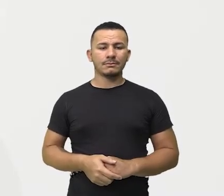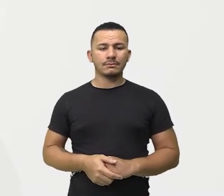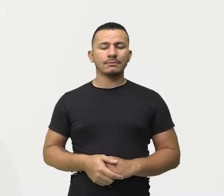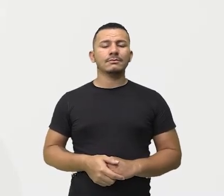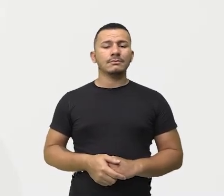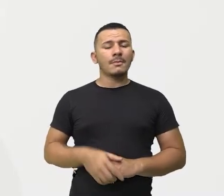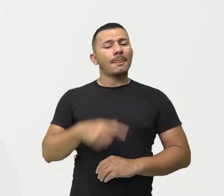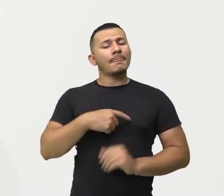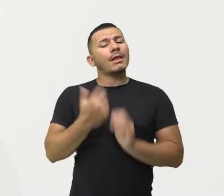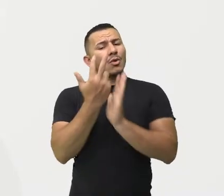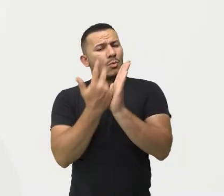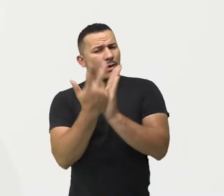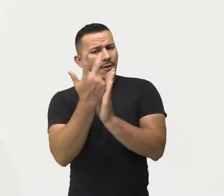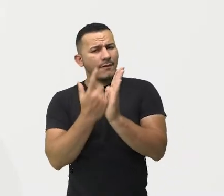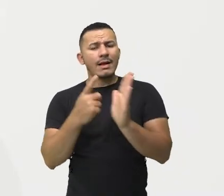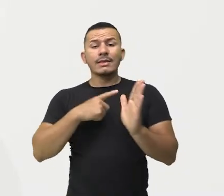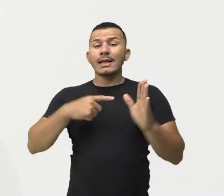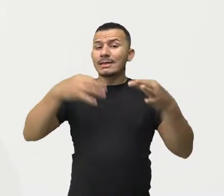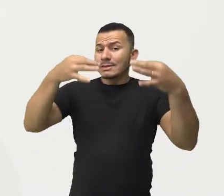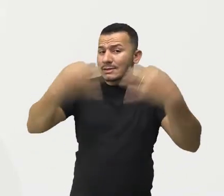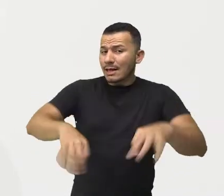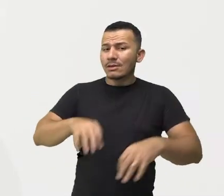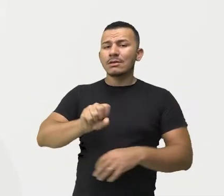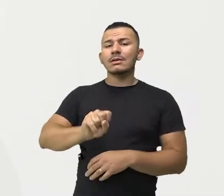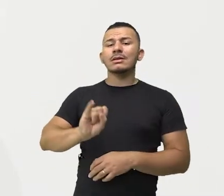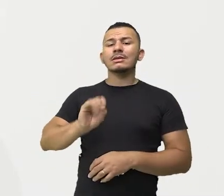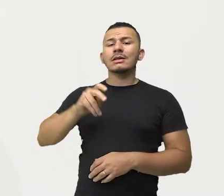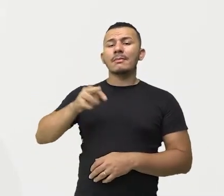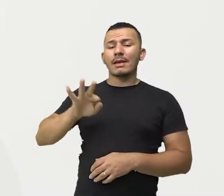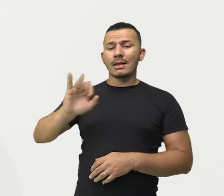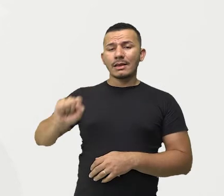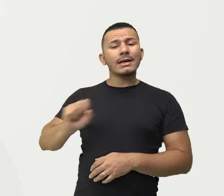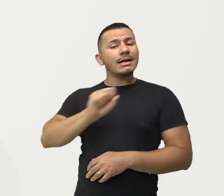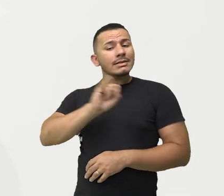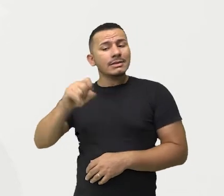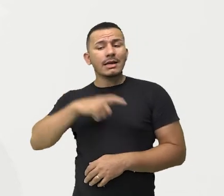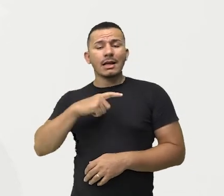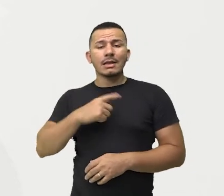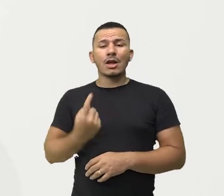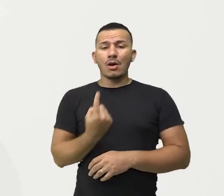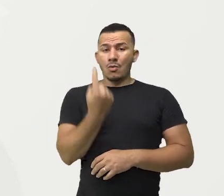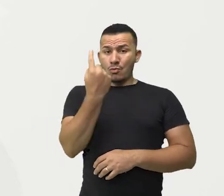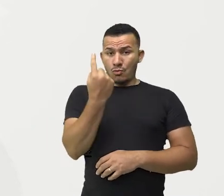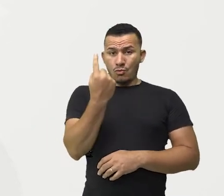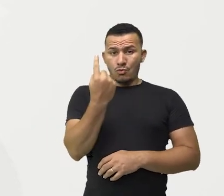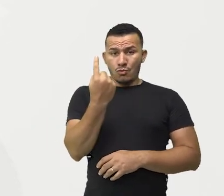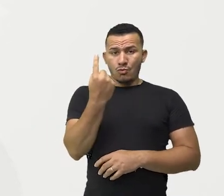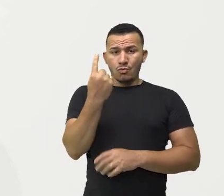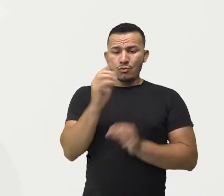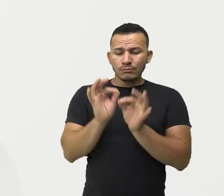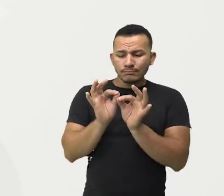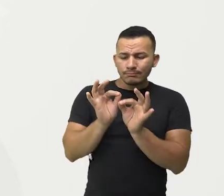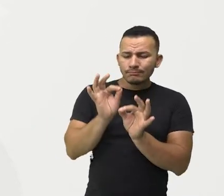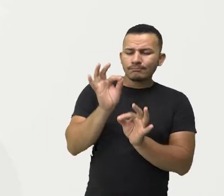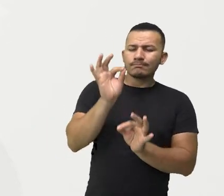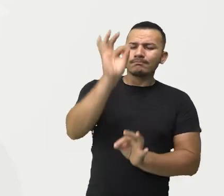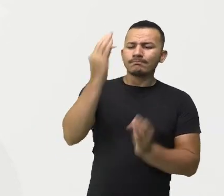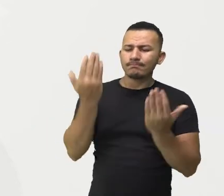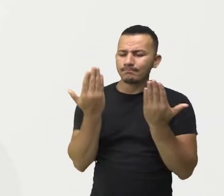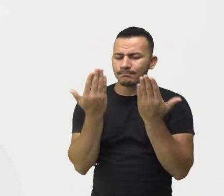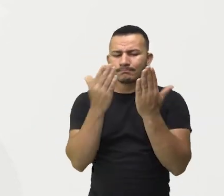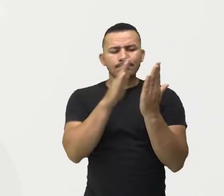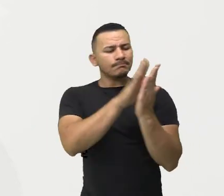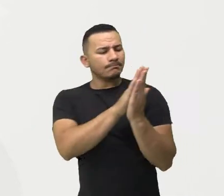Uma figura tem simetria se tiver pelo menos um eixo de simetria, olha.